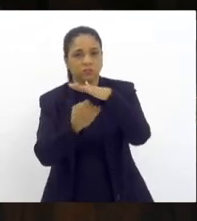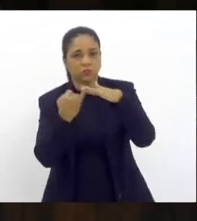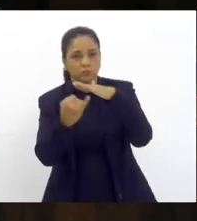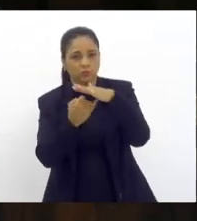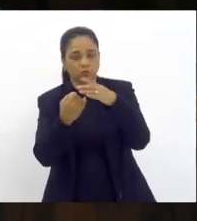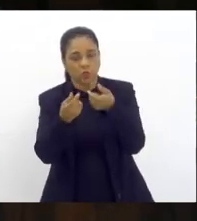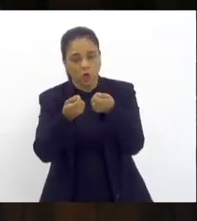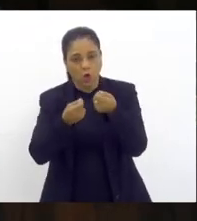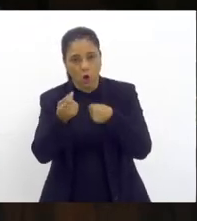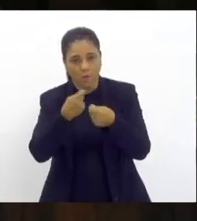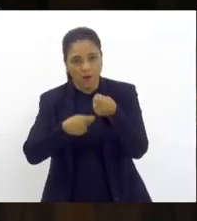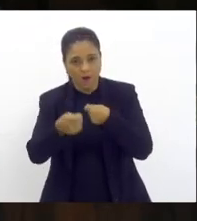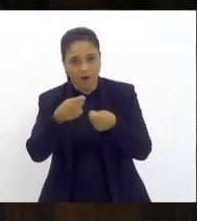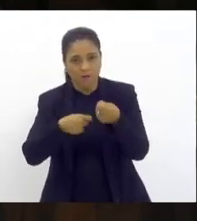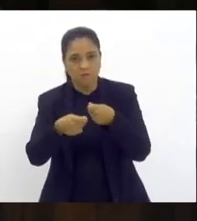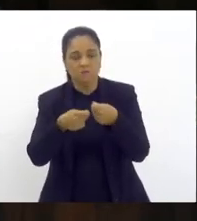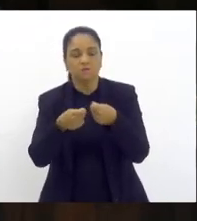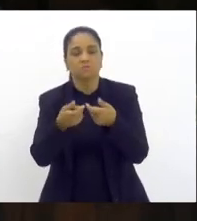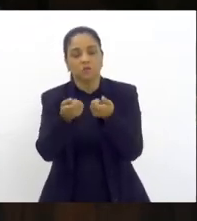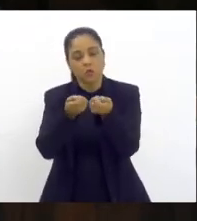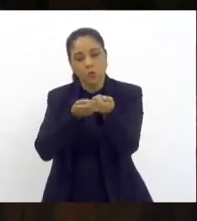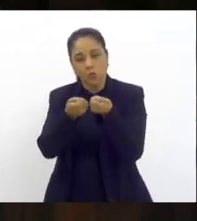Finança, Fiscalização Financeira e Controle.